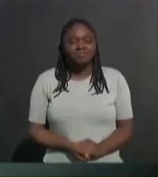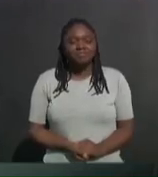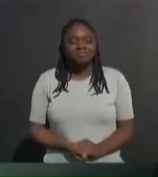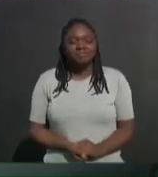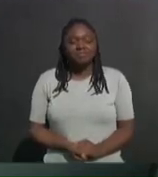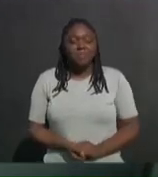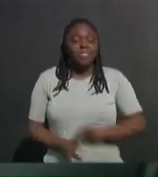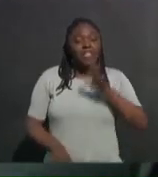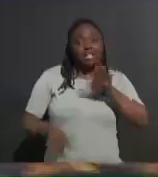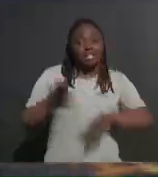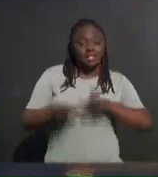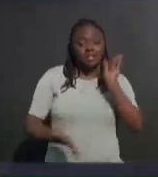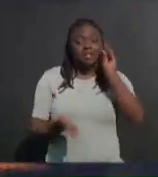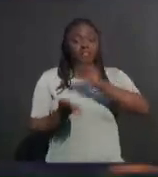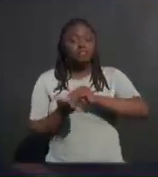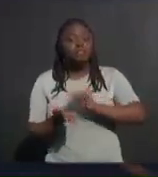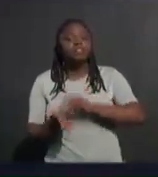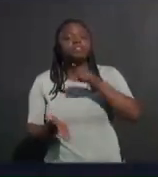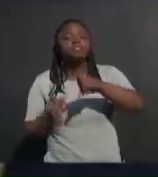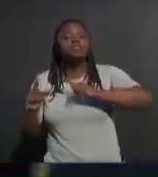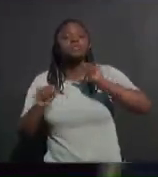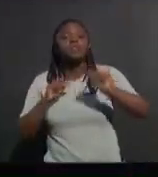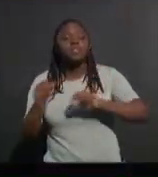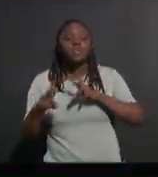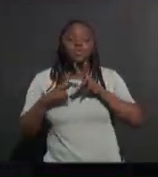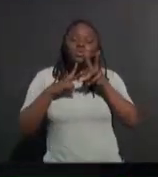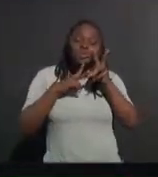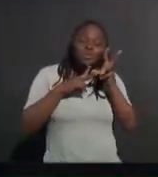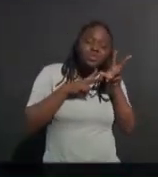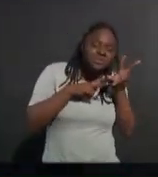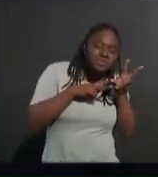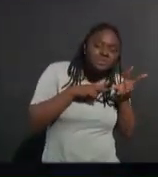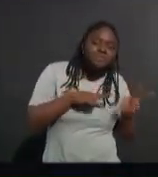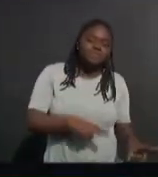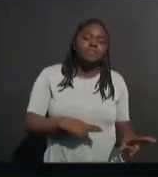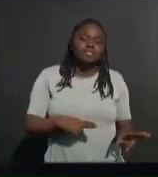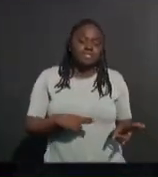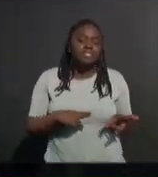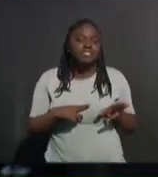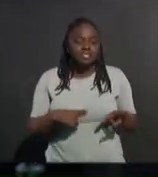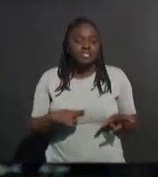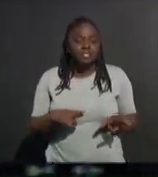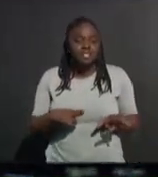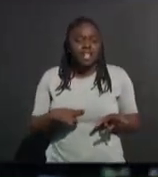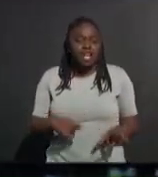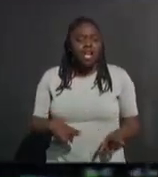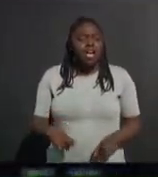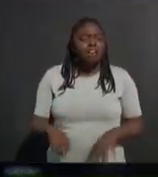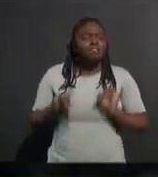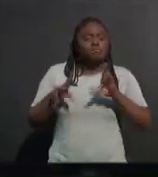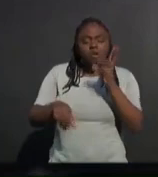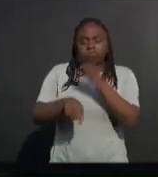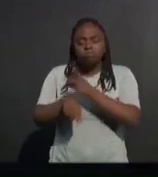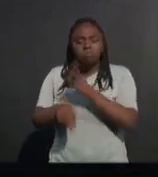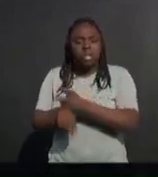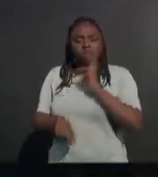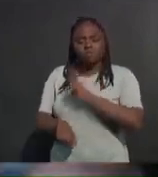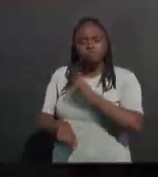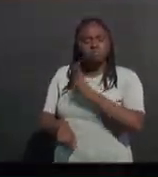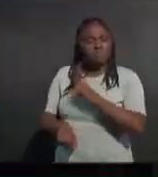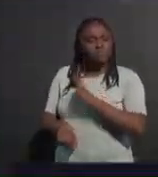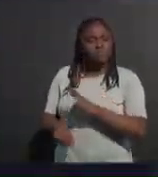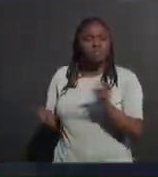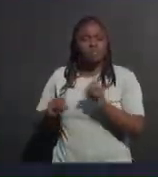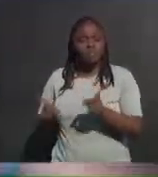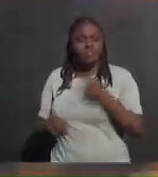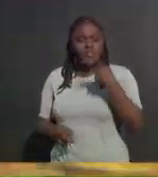Quem sabe tá faltando em você, sabe o quê? Ir dormir sem responder algumas mensagens de WhatsApp. Não tente dar conta. Fala assim, eu